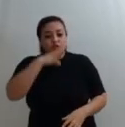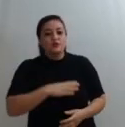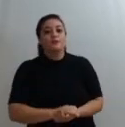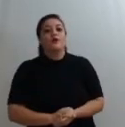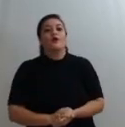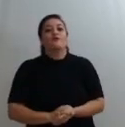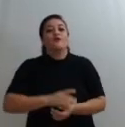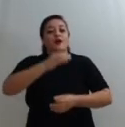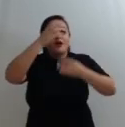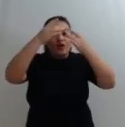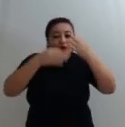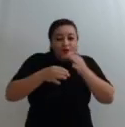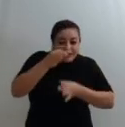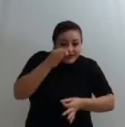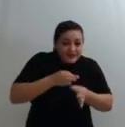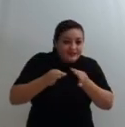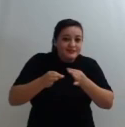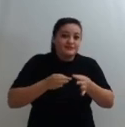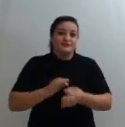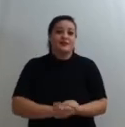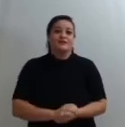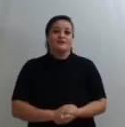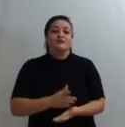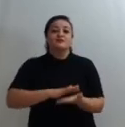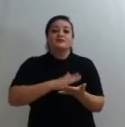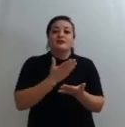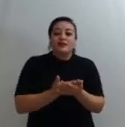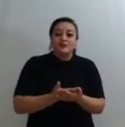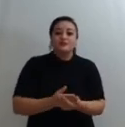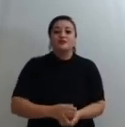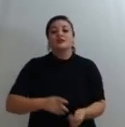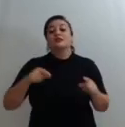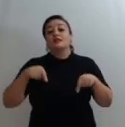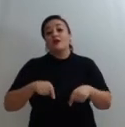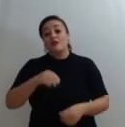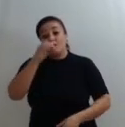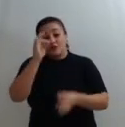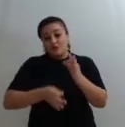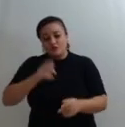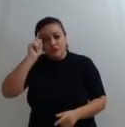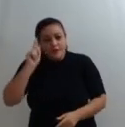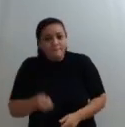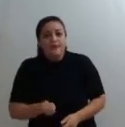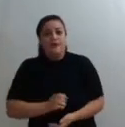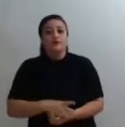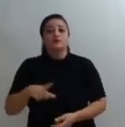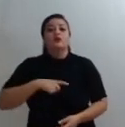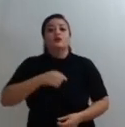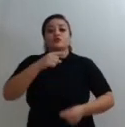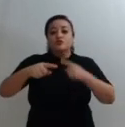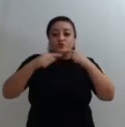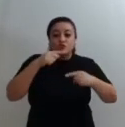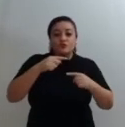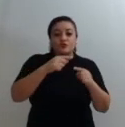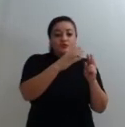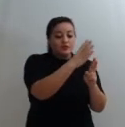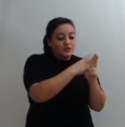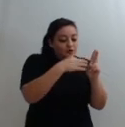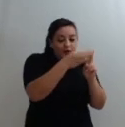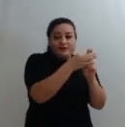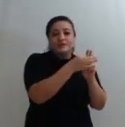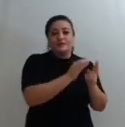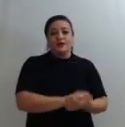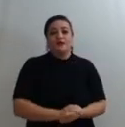a qual deve ser traduzida no momento do seu ajuizamento, cabendo ônus da instrução ao impetrante. E cito aqui inúmeros